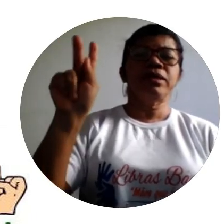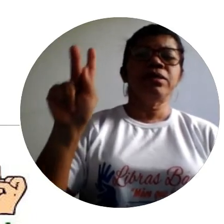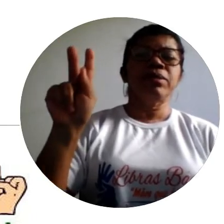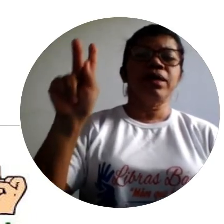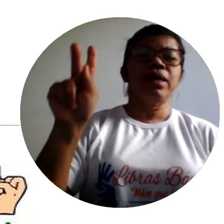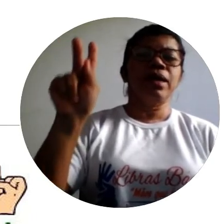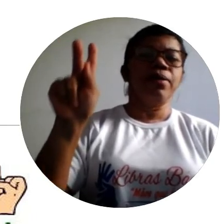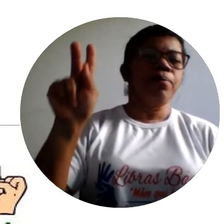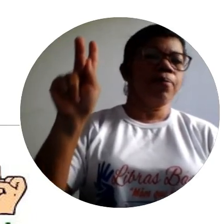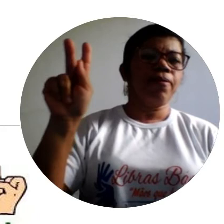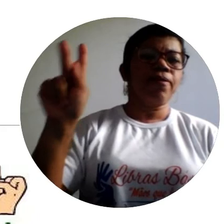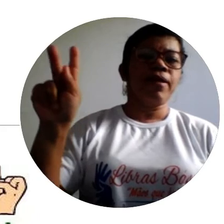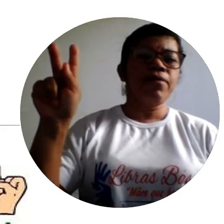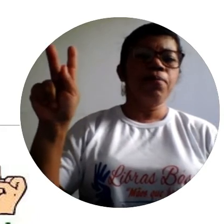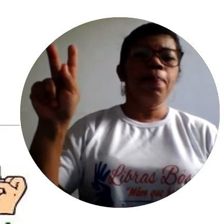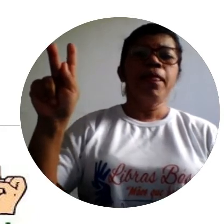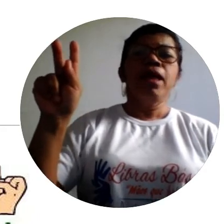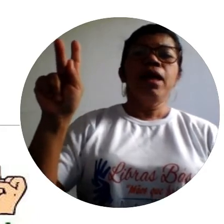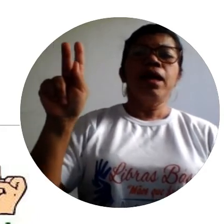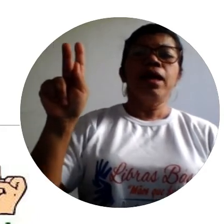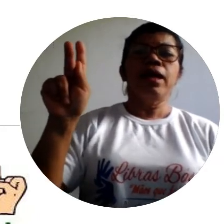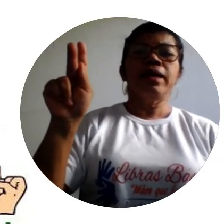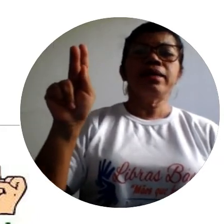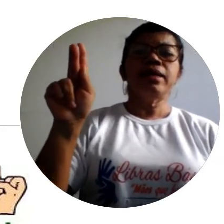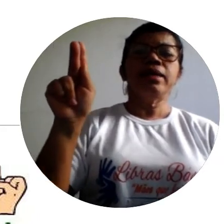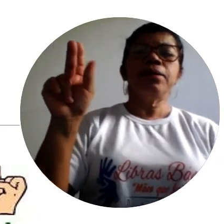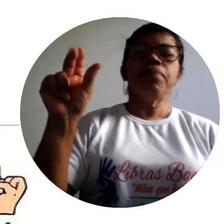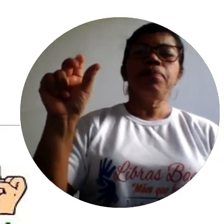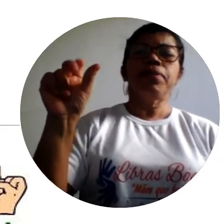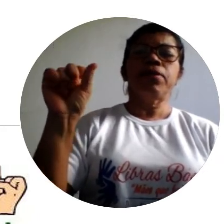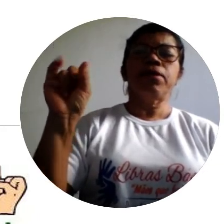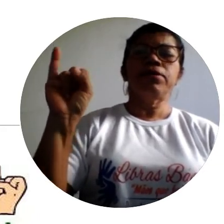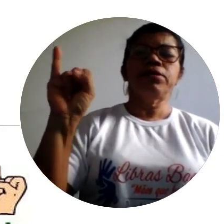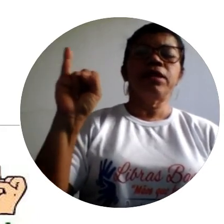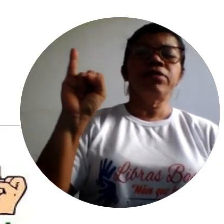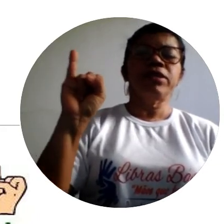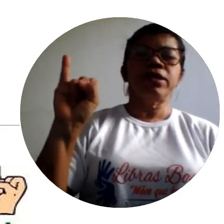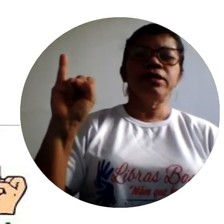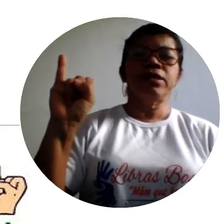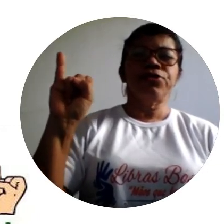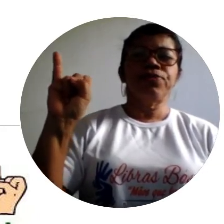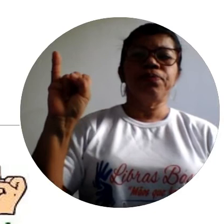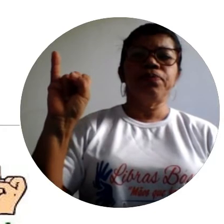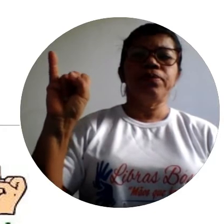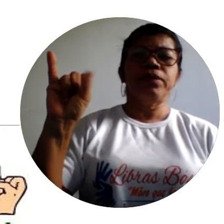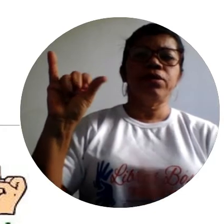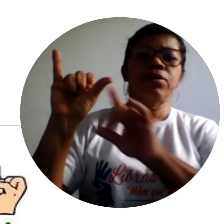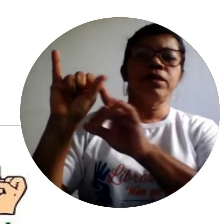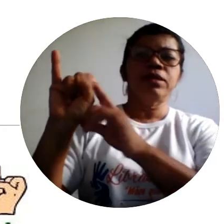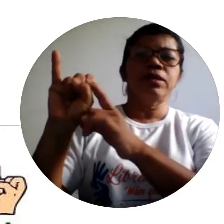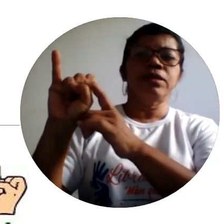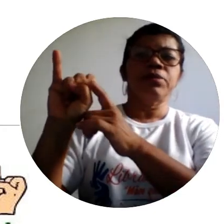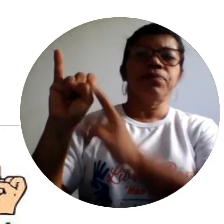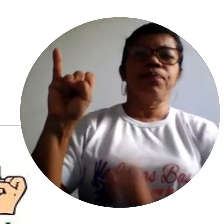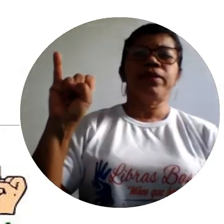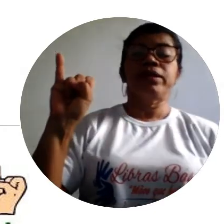empurradinha para cima. K, certo? Letra I, ó, só levantar esse dedinho e colocar